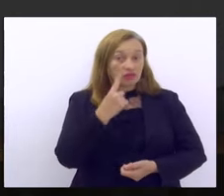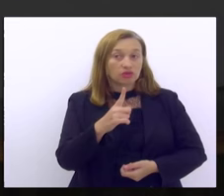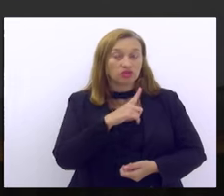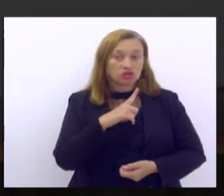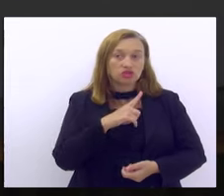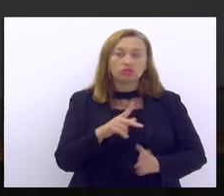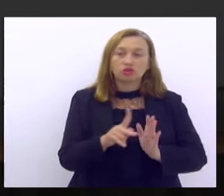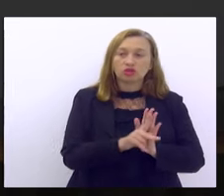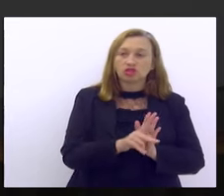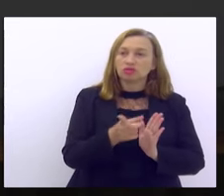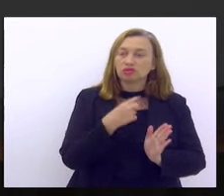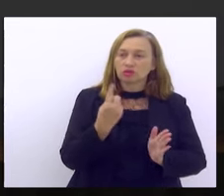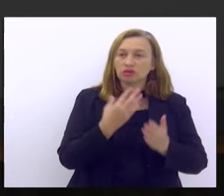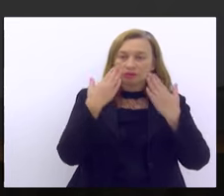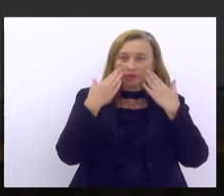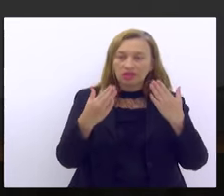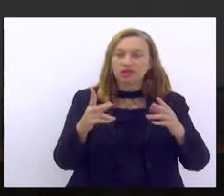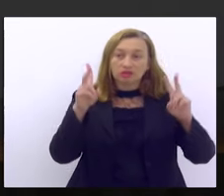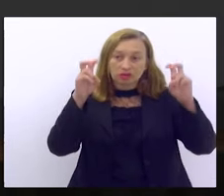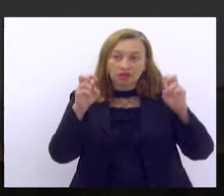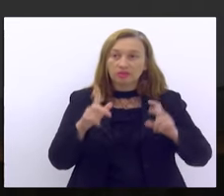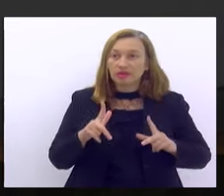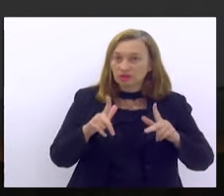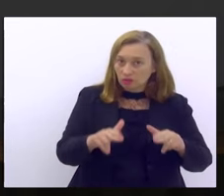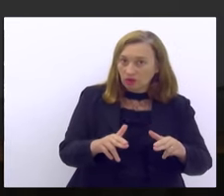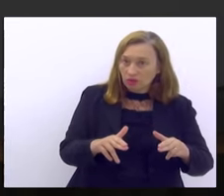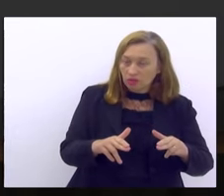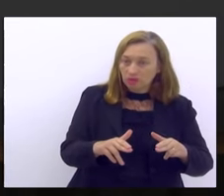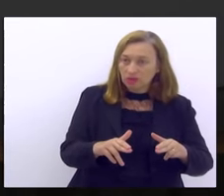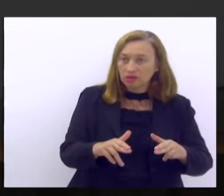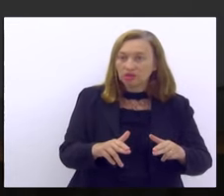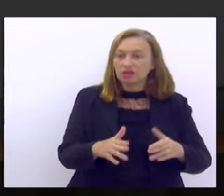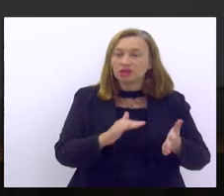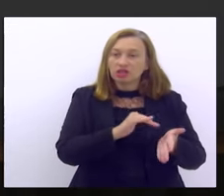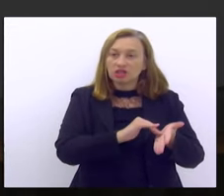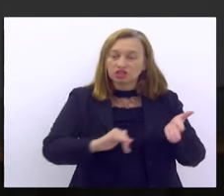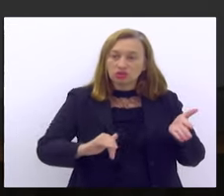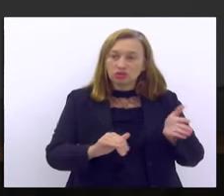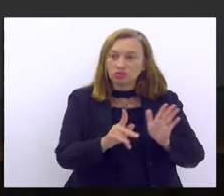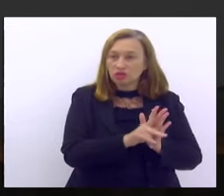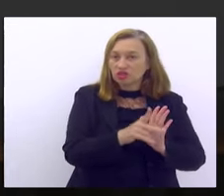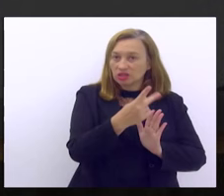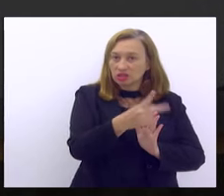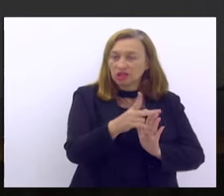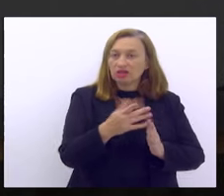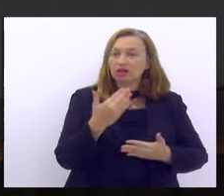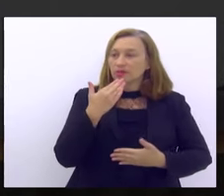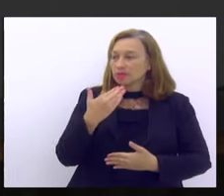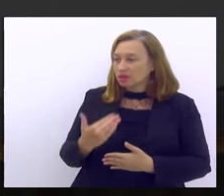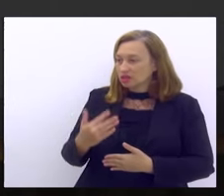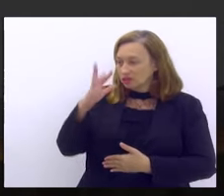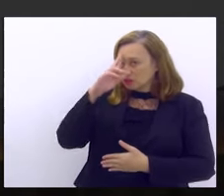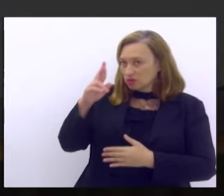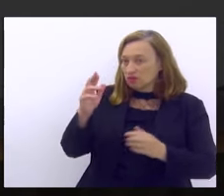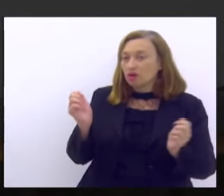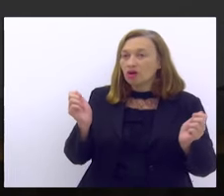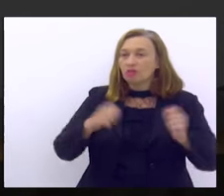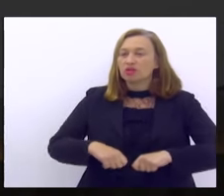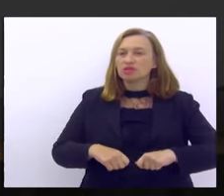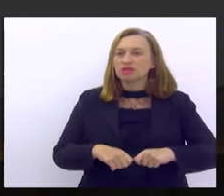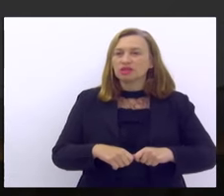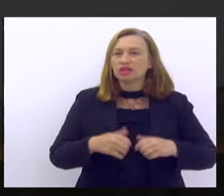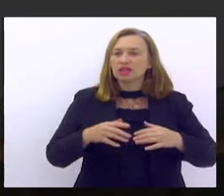nosso apresentado com o mesmo tema, ela teve a gentileza de retirar o projeto. Então, eu queria ver com Vossa Excelência a possibilidade de